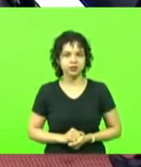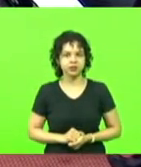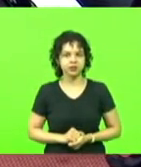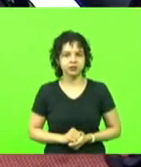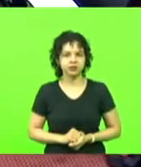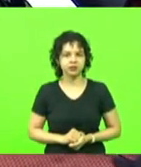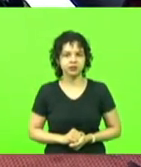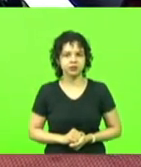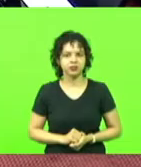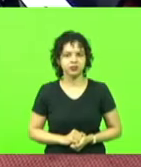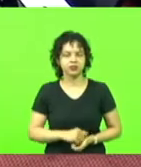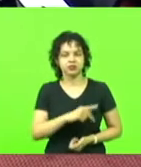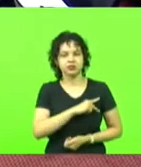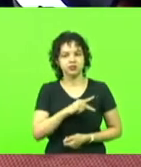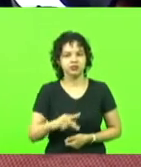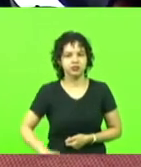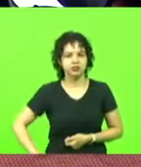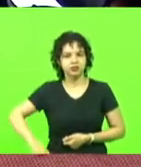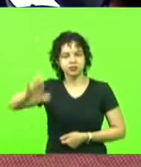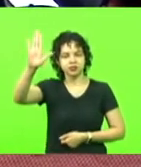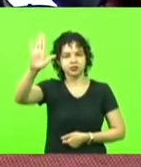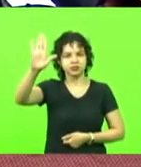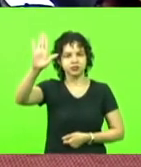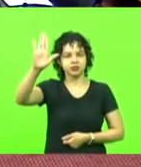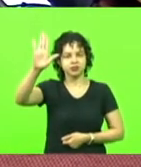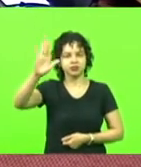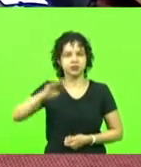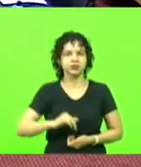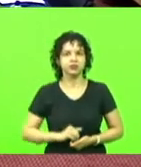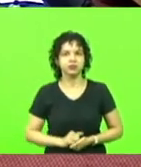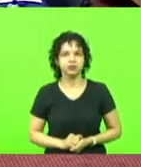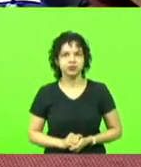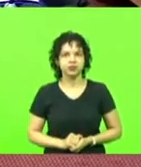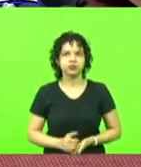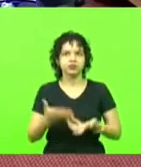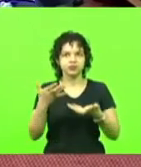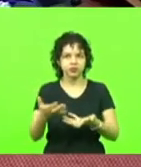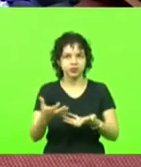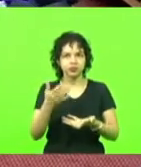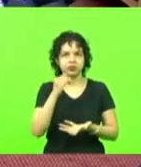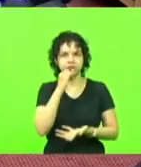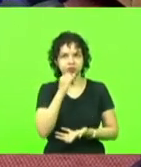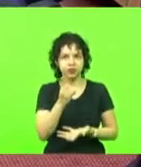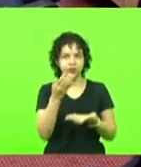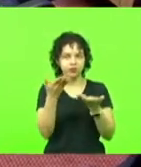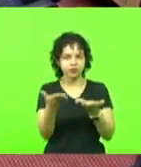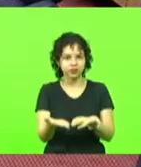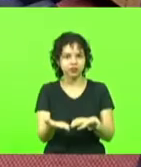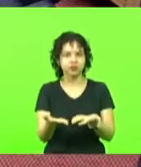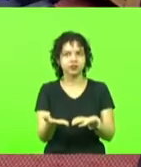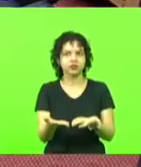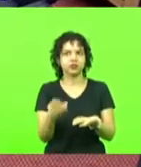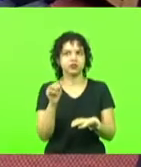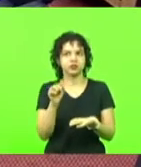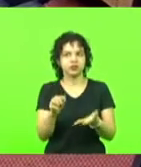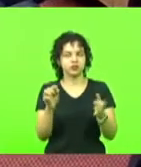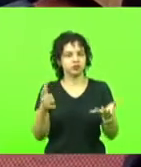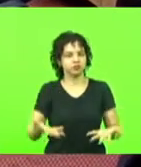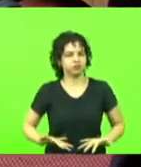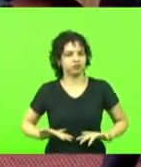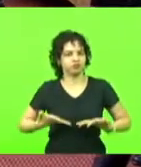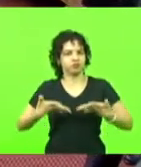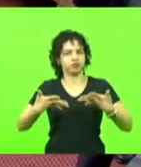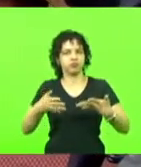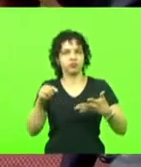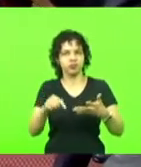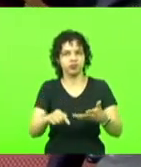Senhor presidente, pela ordem. Pois não, deputado Paulinho. Quero só dizer a Vossa Excelência que Vossa Excelência dignifica a nossa